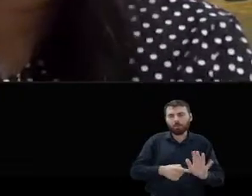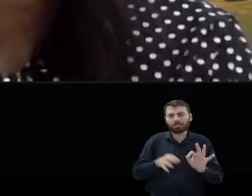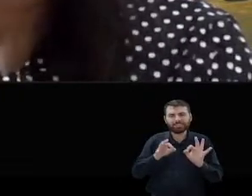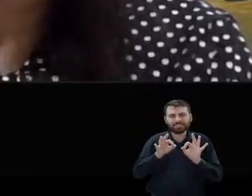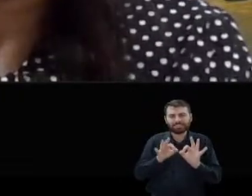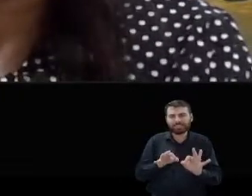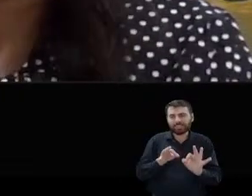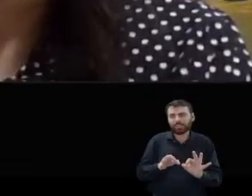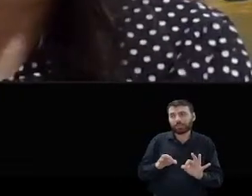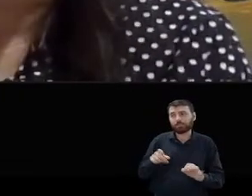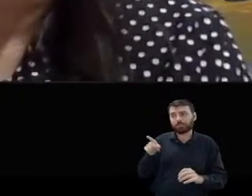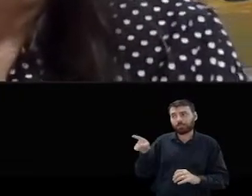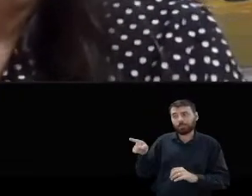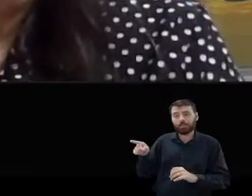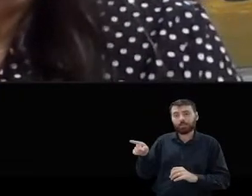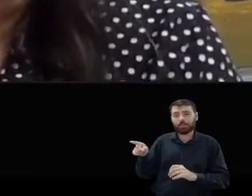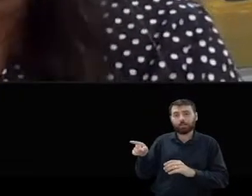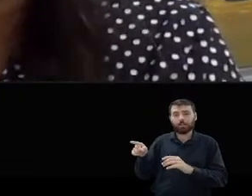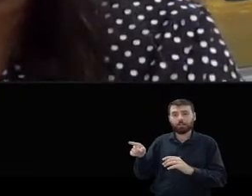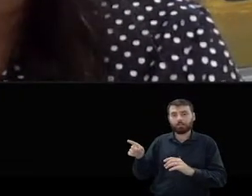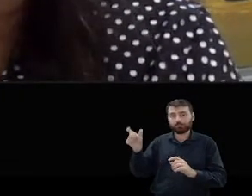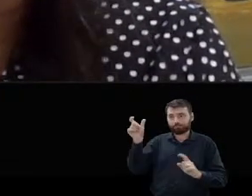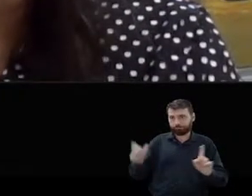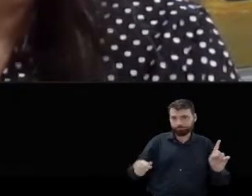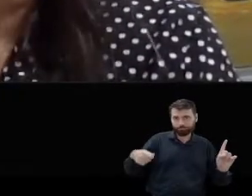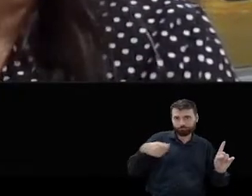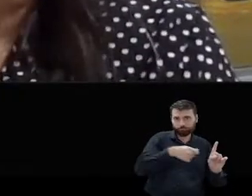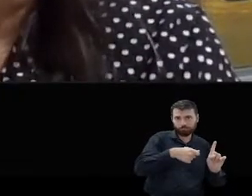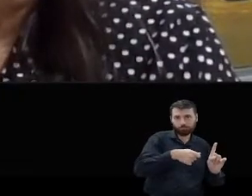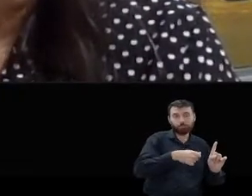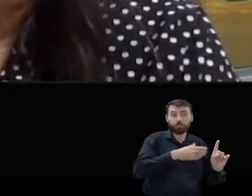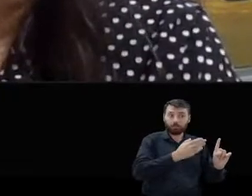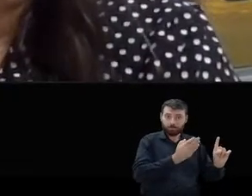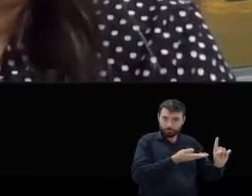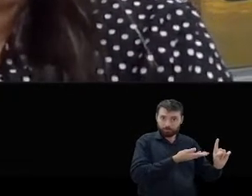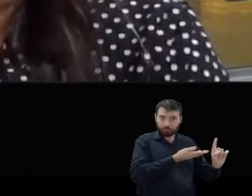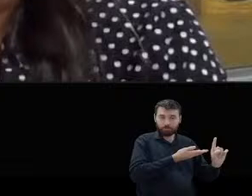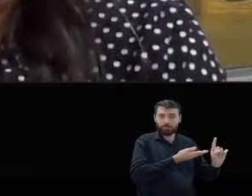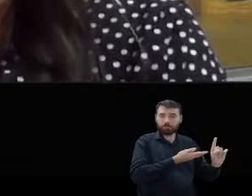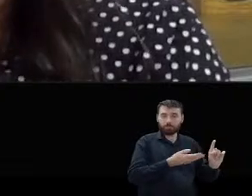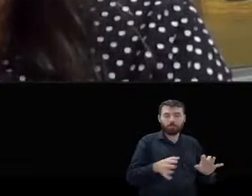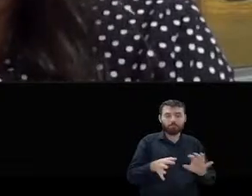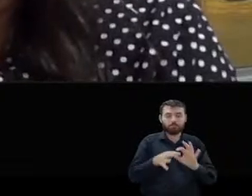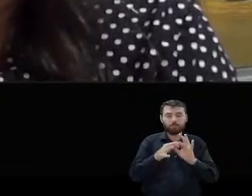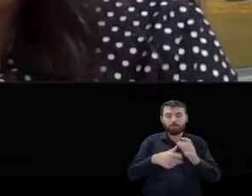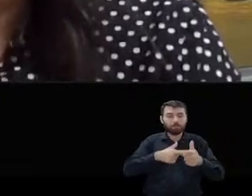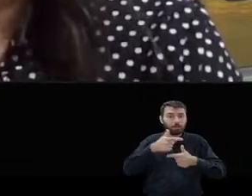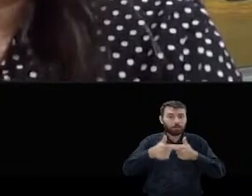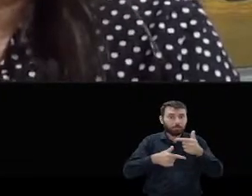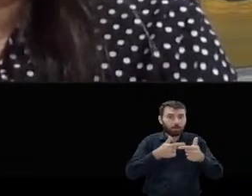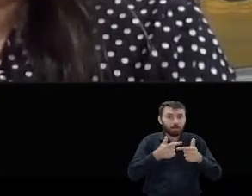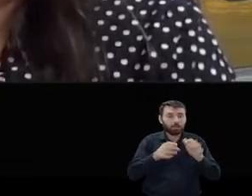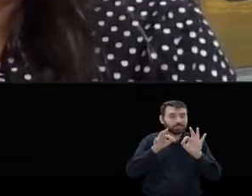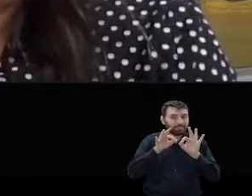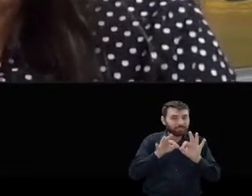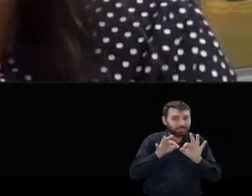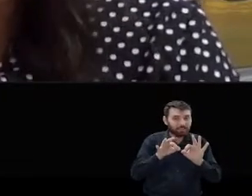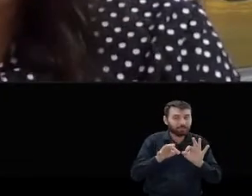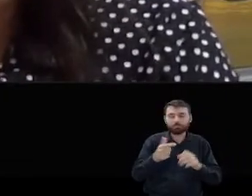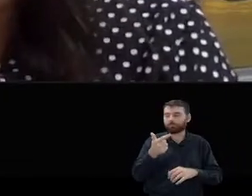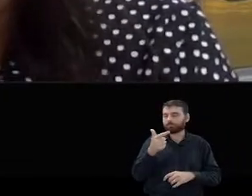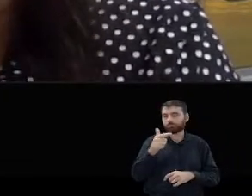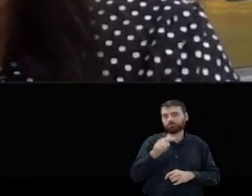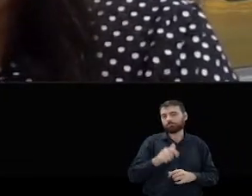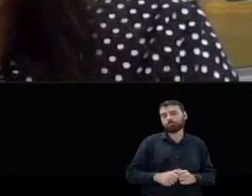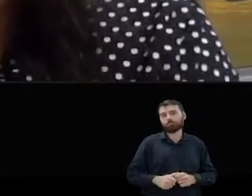que entre reclamante e reclamado havia um vínculo de subordinação, de que a reclamante,